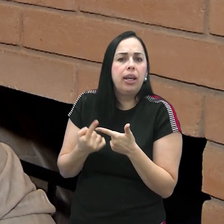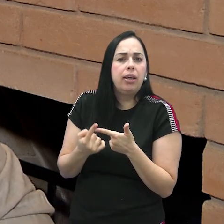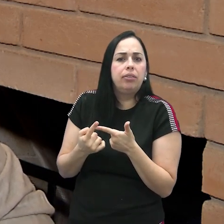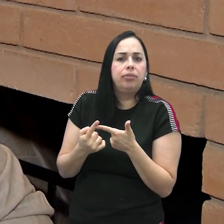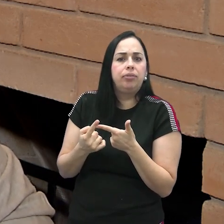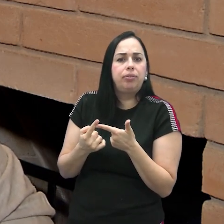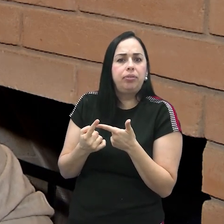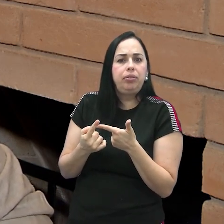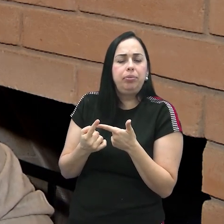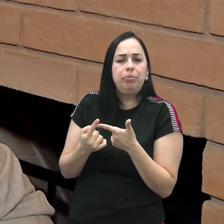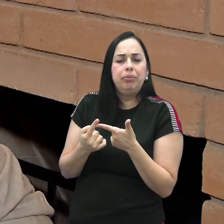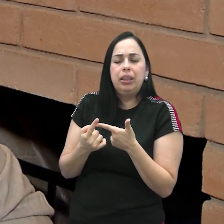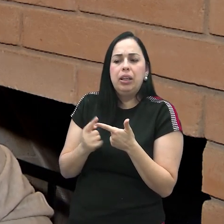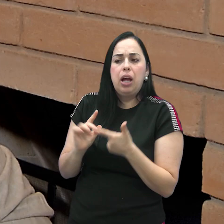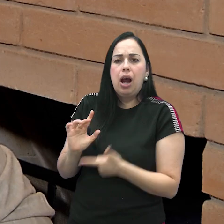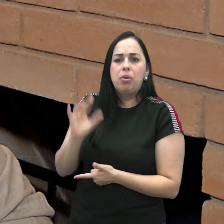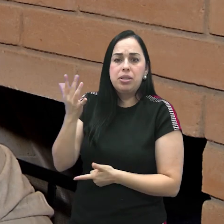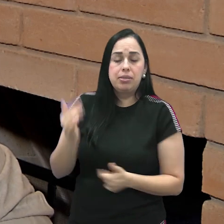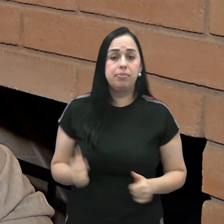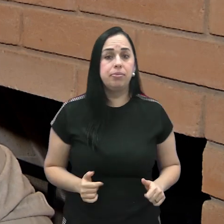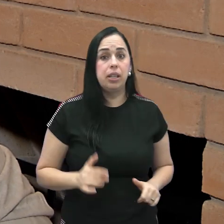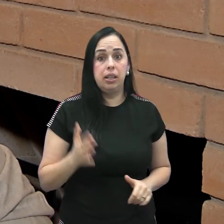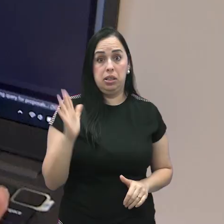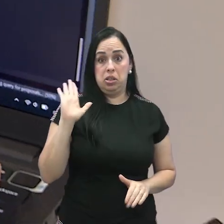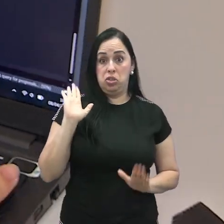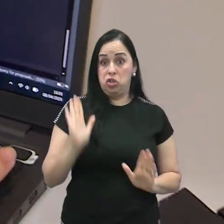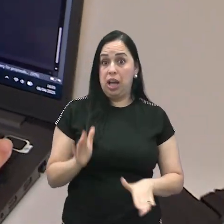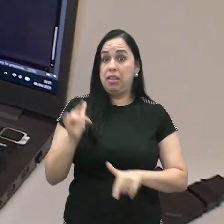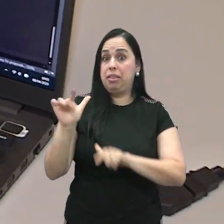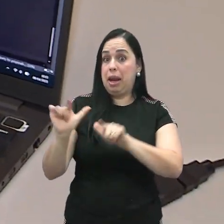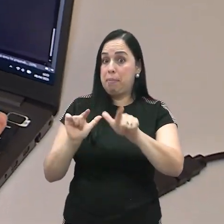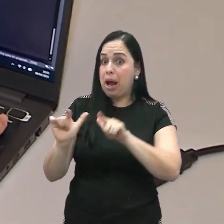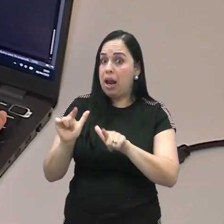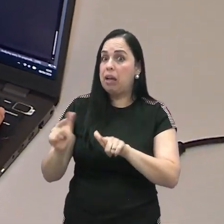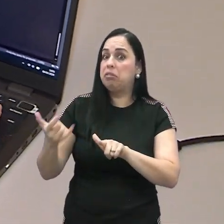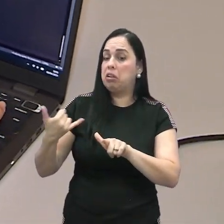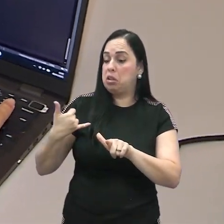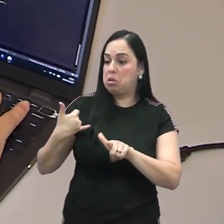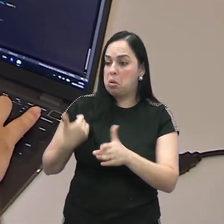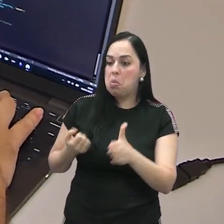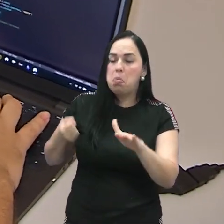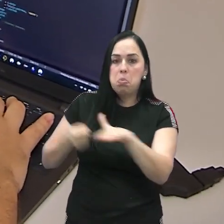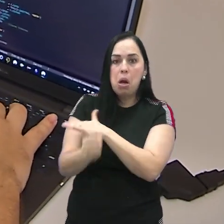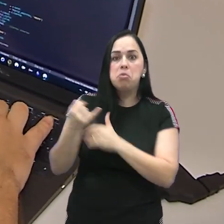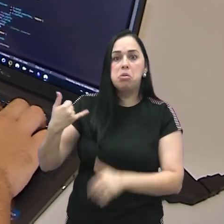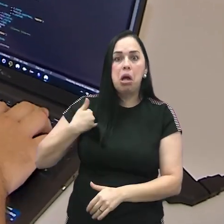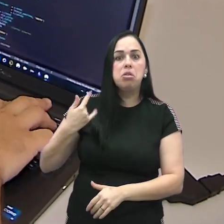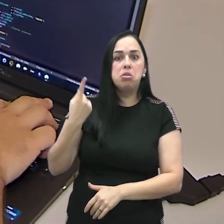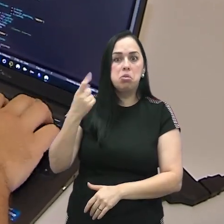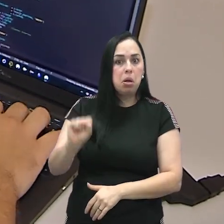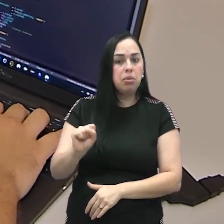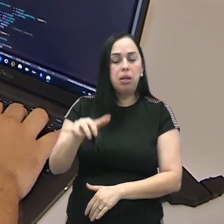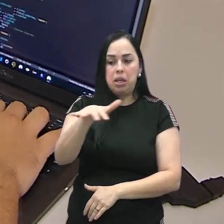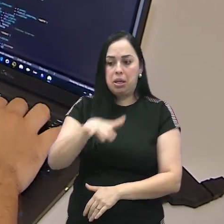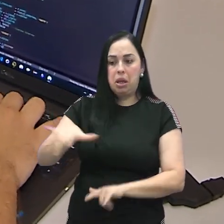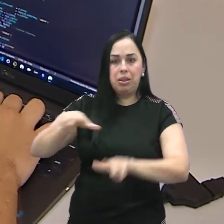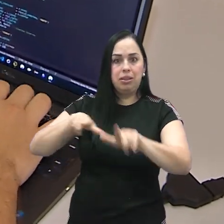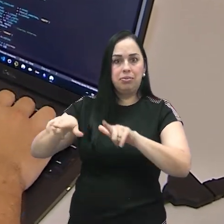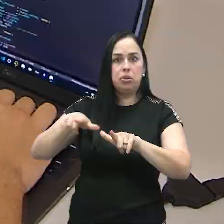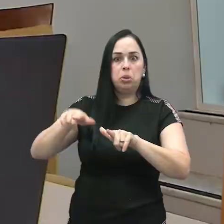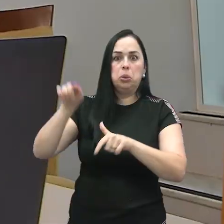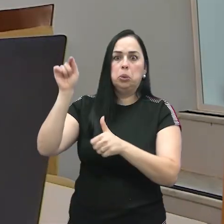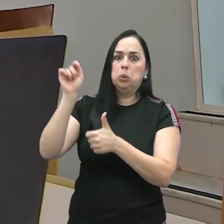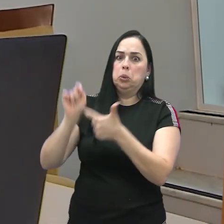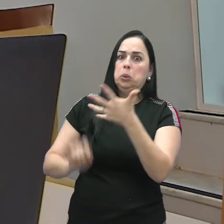o porquê que eu tinha tido aquela reação. Ele já trabalhava desde os 18 anos. E a vida no ambiente